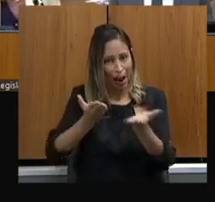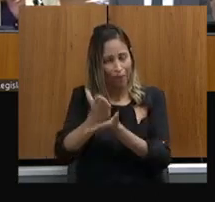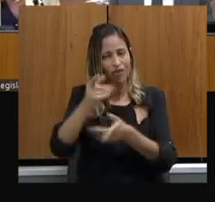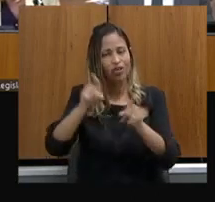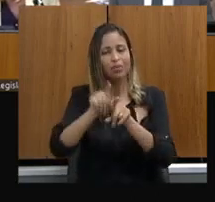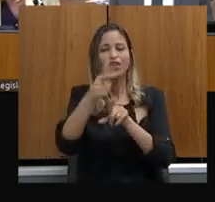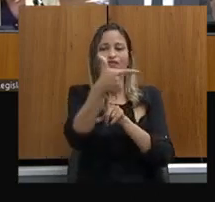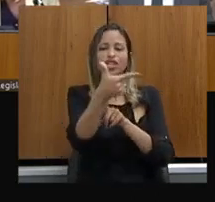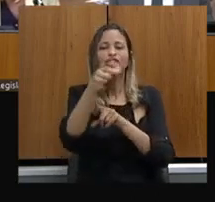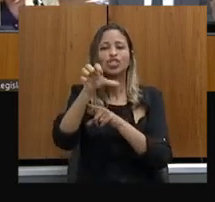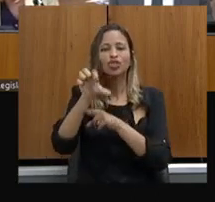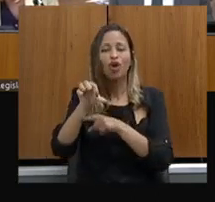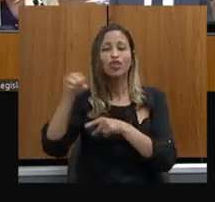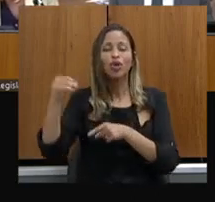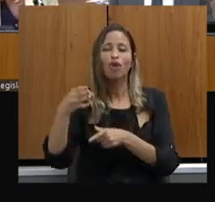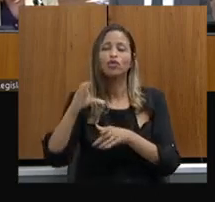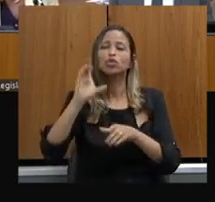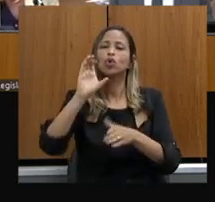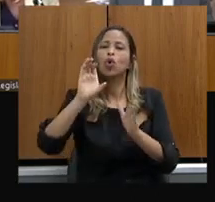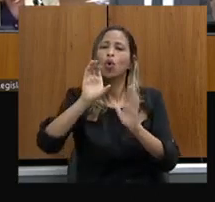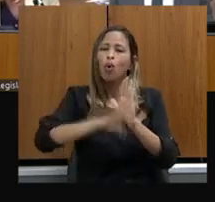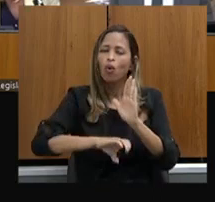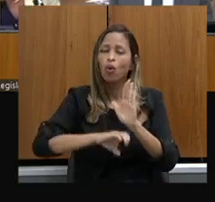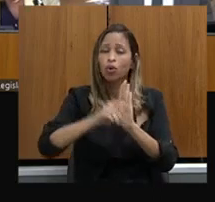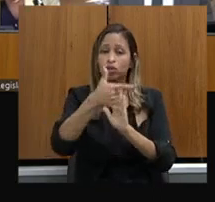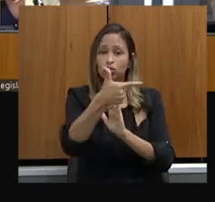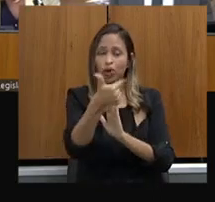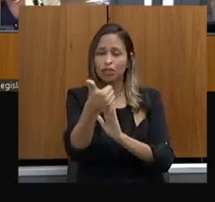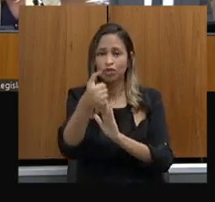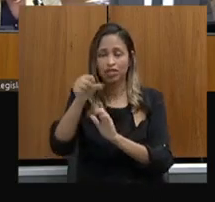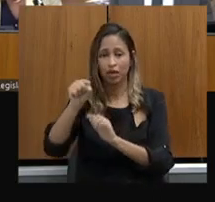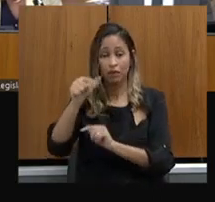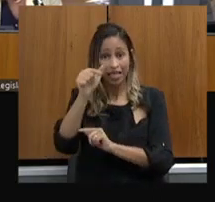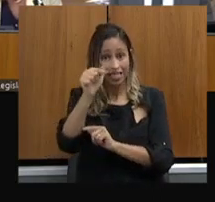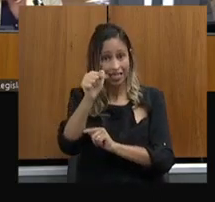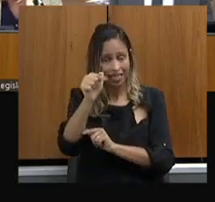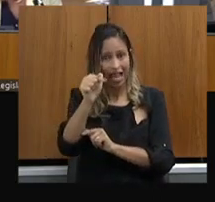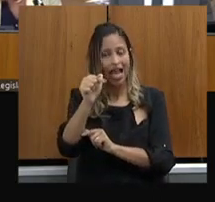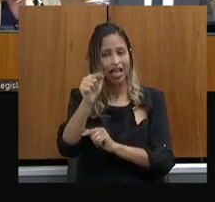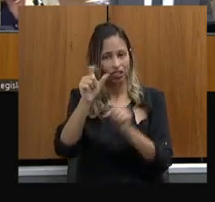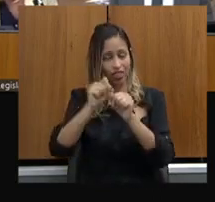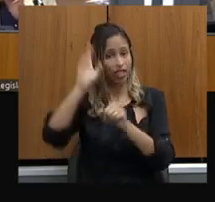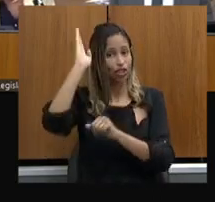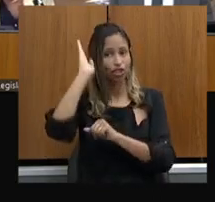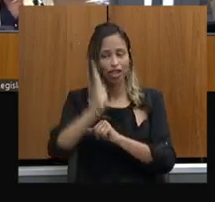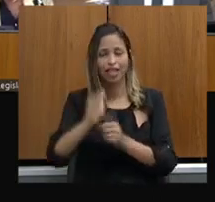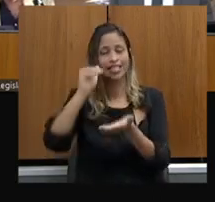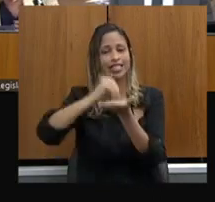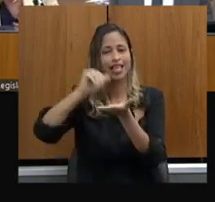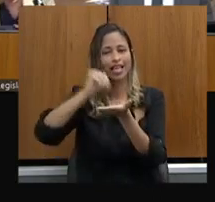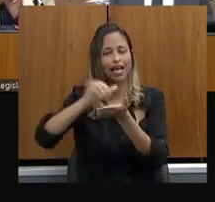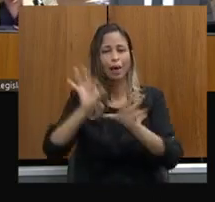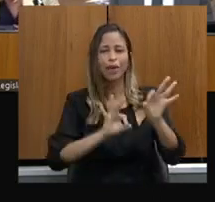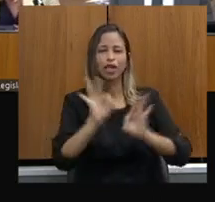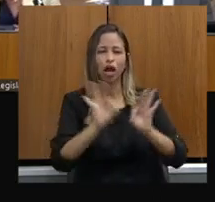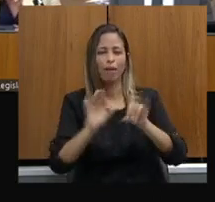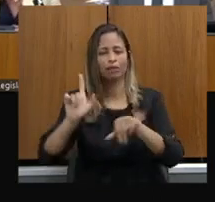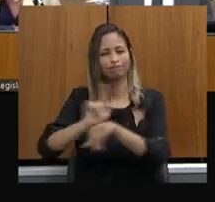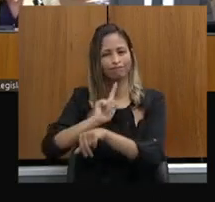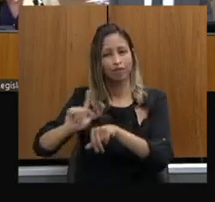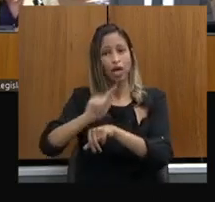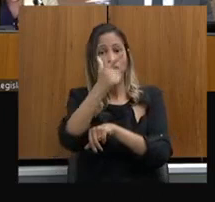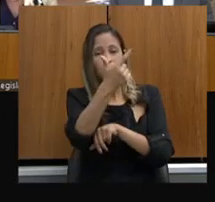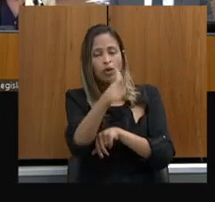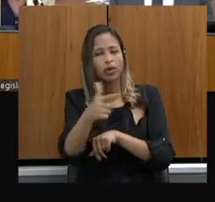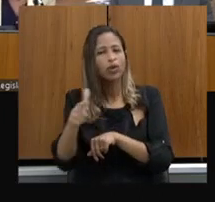29 novos concursos desde 2019 sendo 7 deles para execução direta pela secretaria de planejamento de gestão e